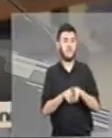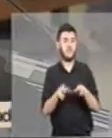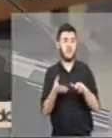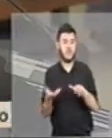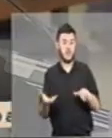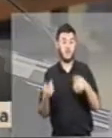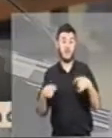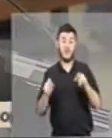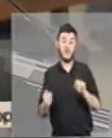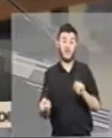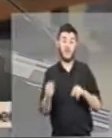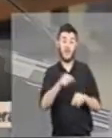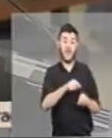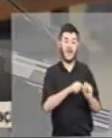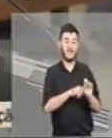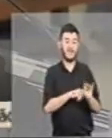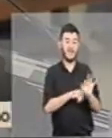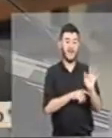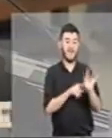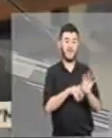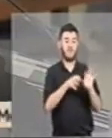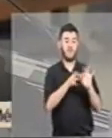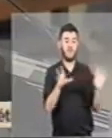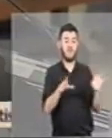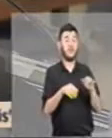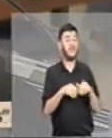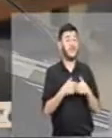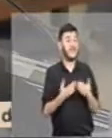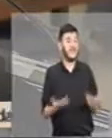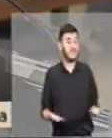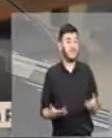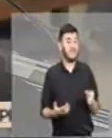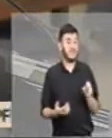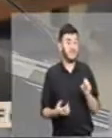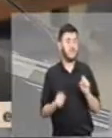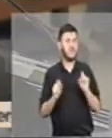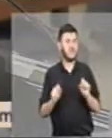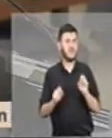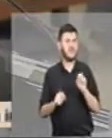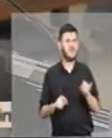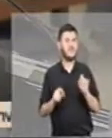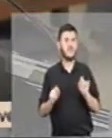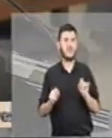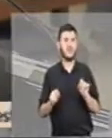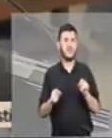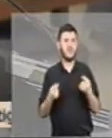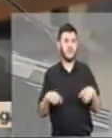não for bem assim, a posição dele, então, é muito próxima da minha e do ministro Fachin.